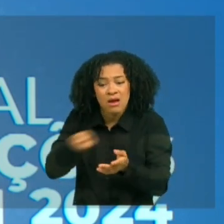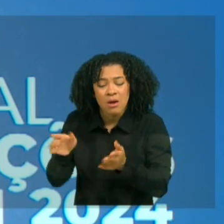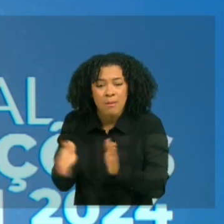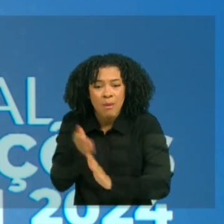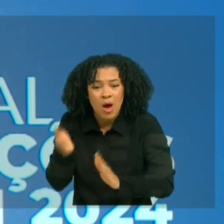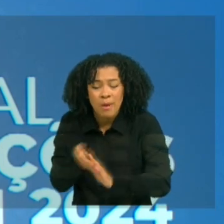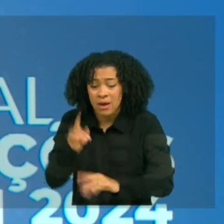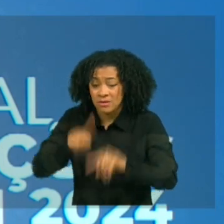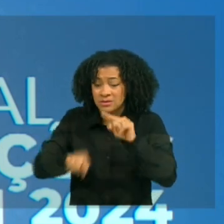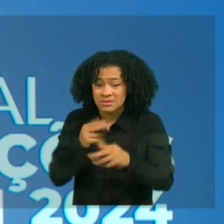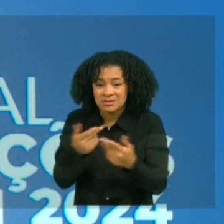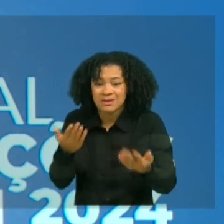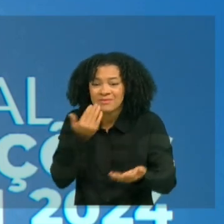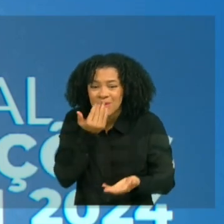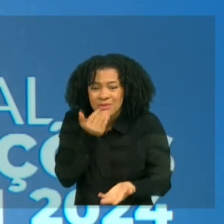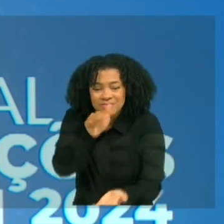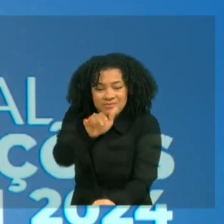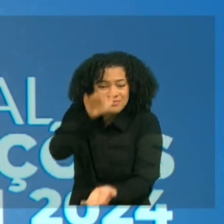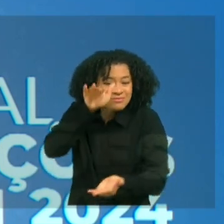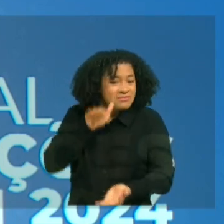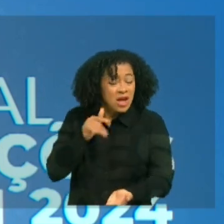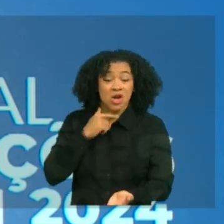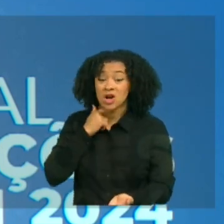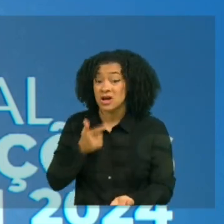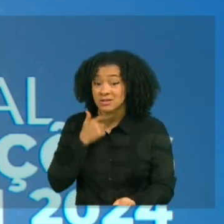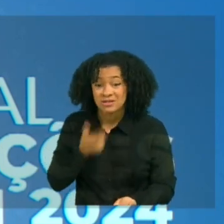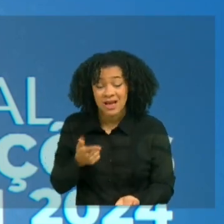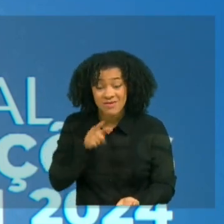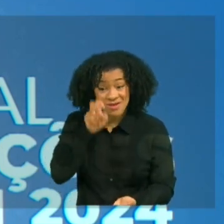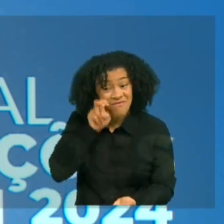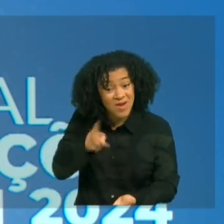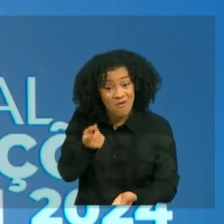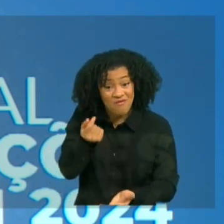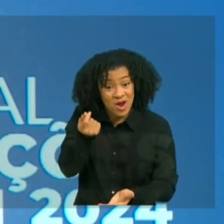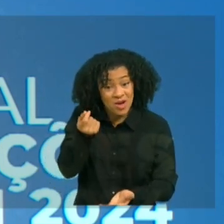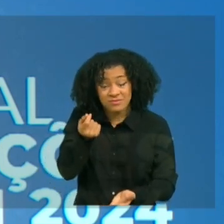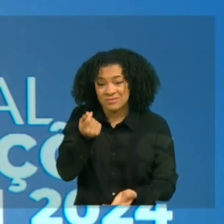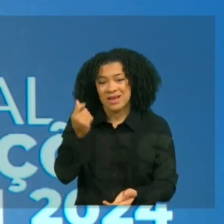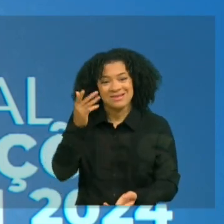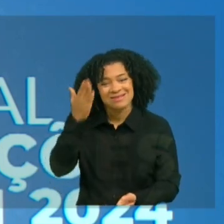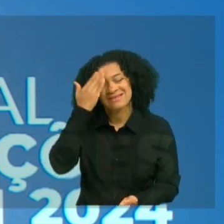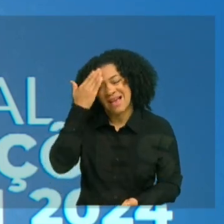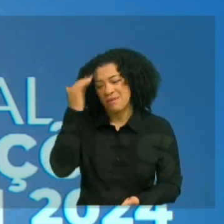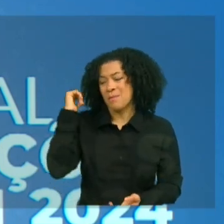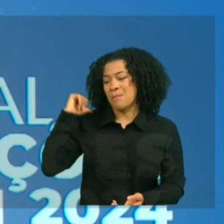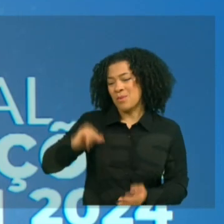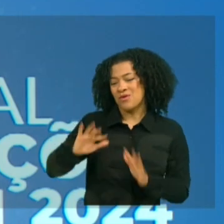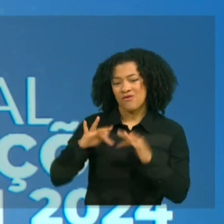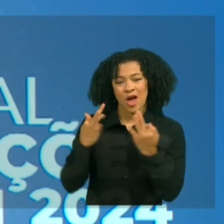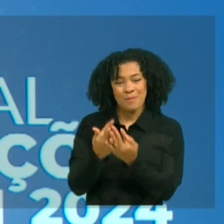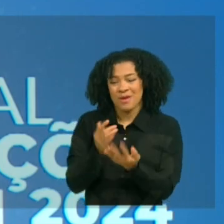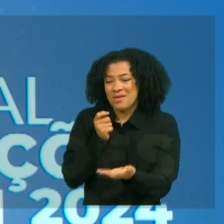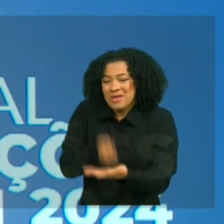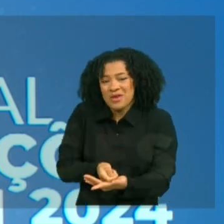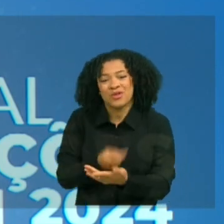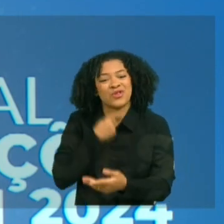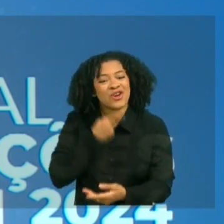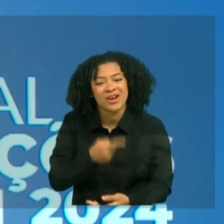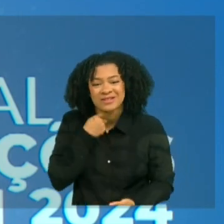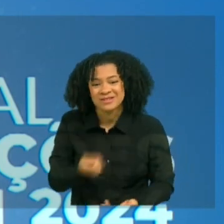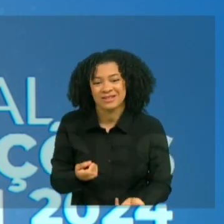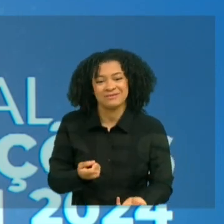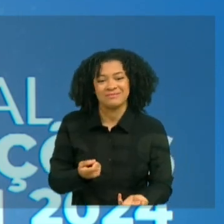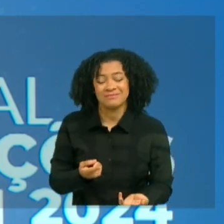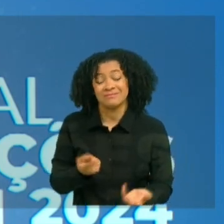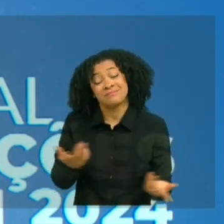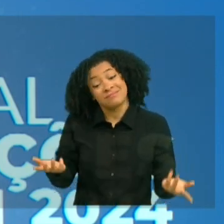você avaliar o peo da cesta básica sabe muito bem que bolsa A Família Bolsa essas bolsas não são suficientes para o nosso povo não